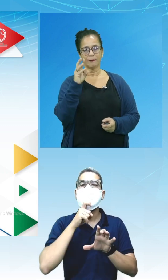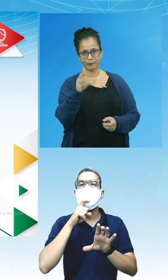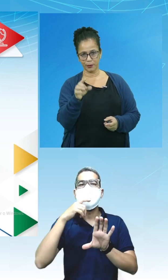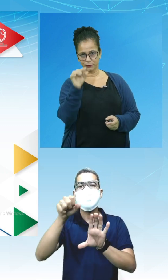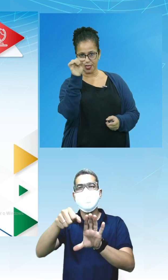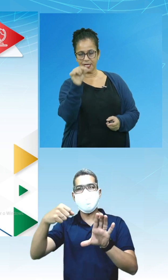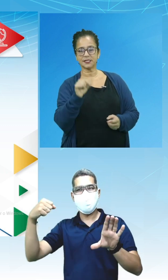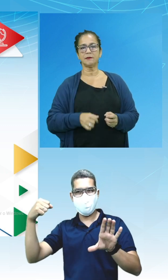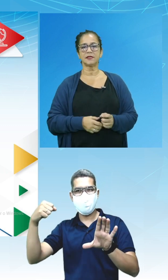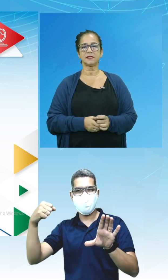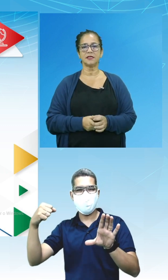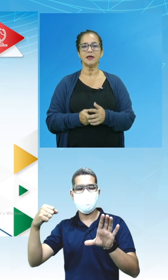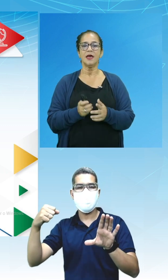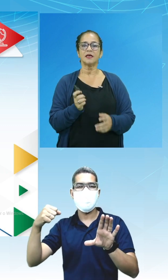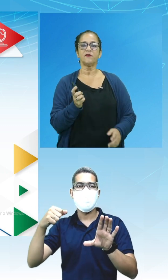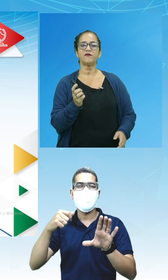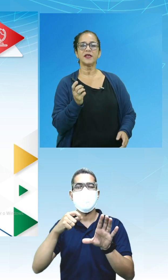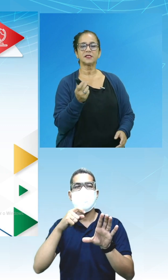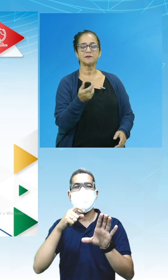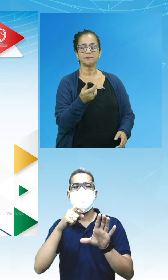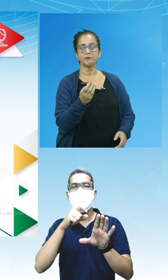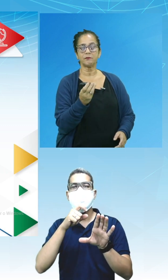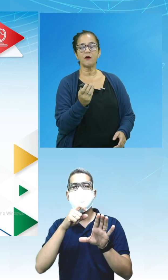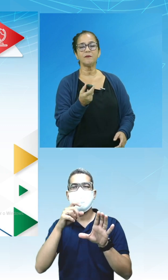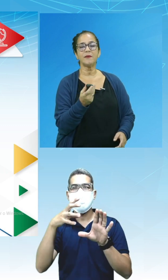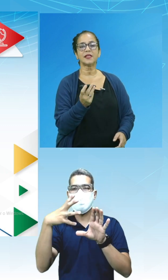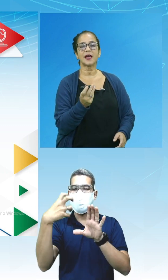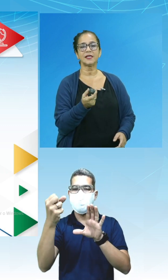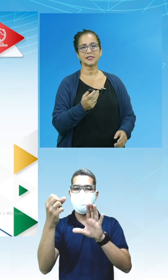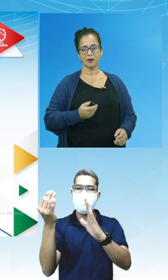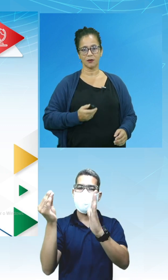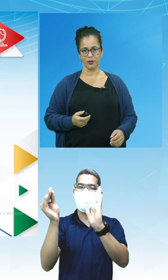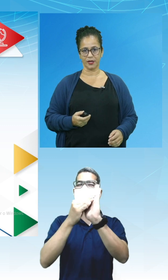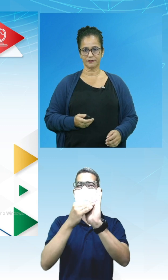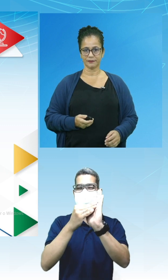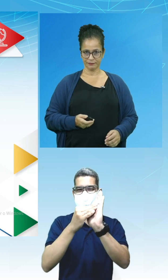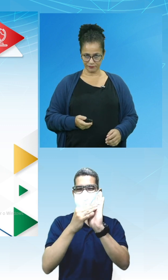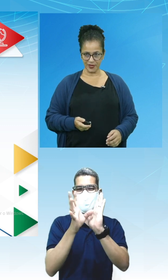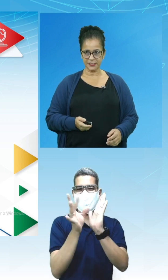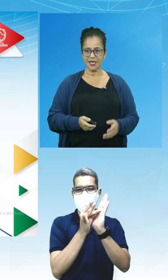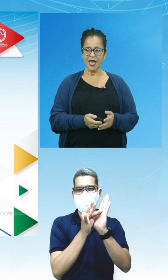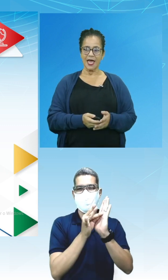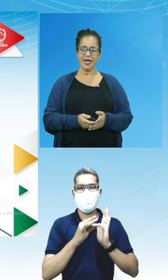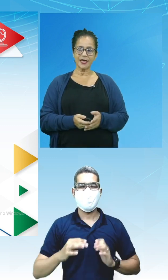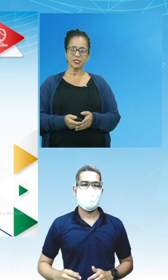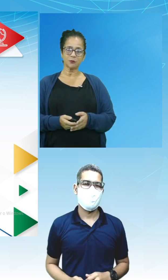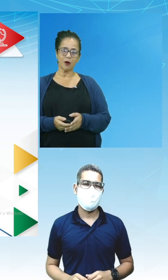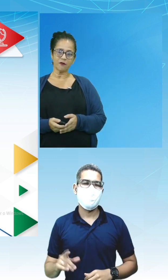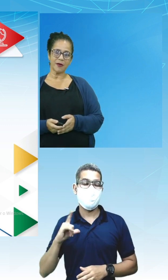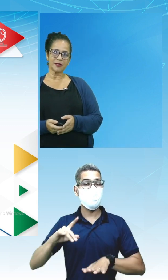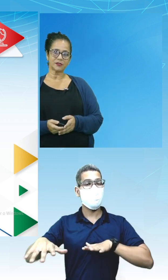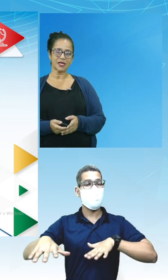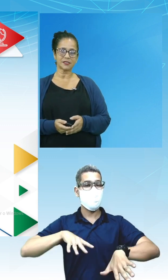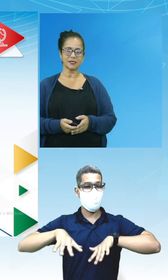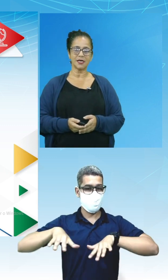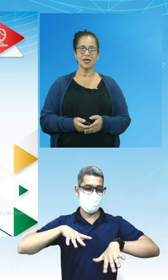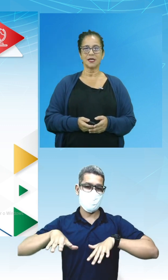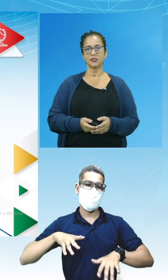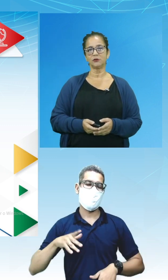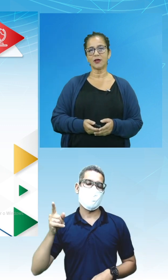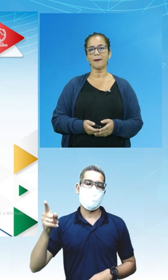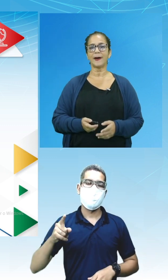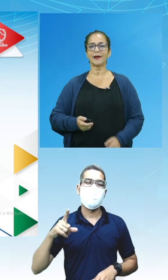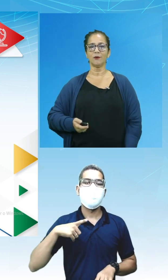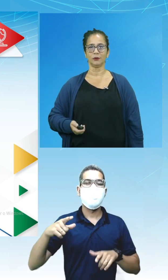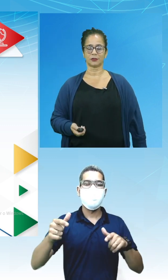coisinha? Pronto, é esse ímãzinho que vai movimentar essa agulha. Fazer esses movimentos assim,